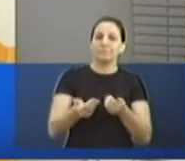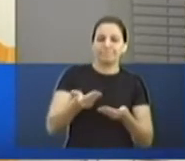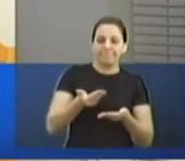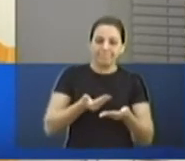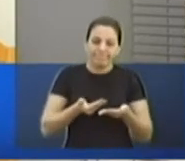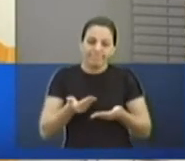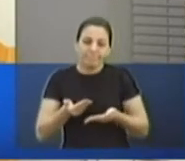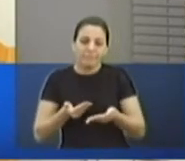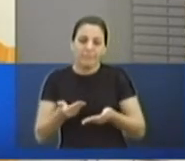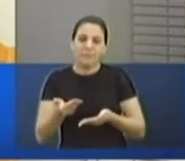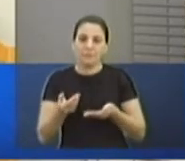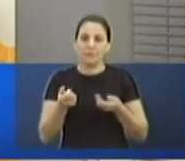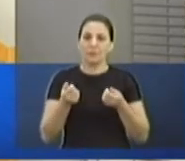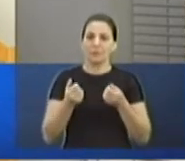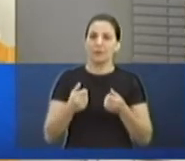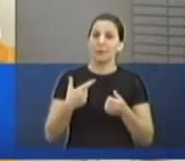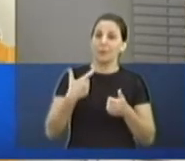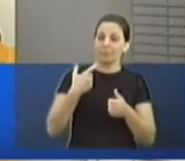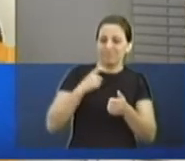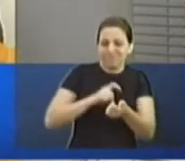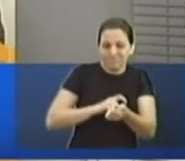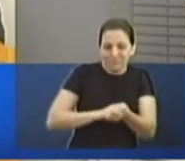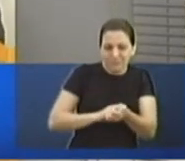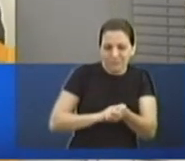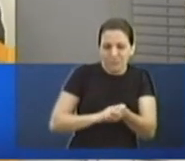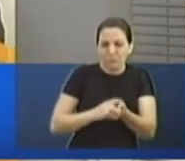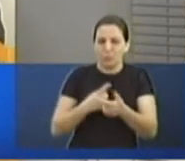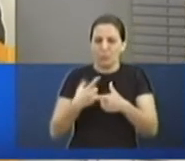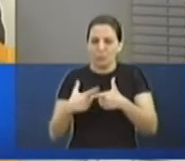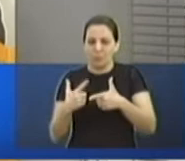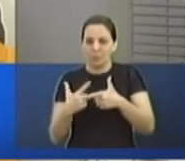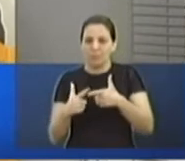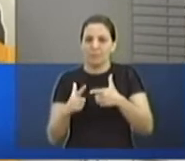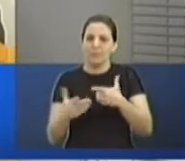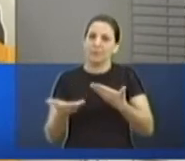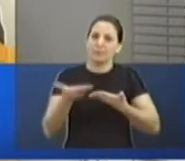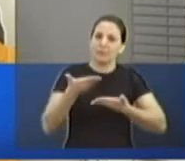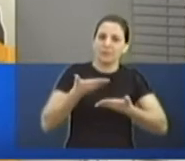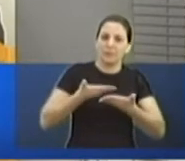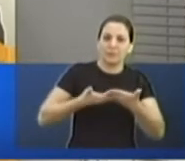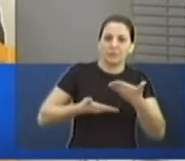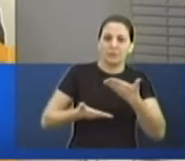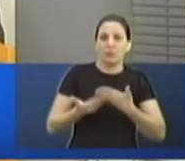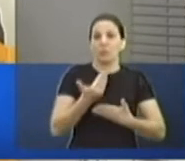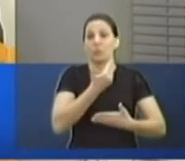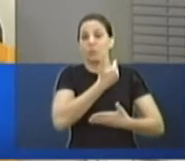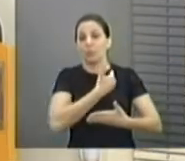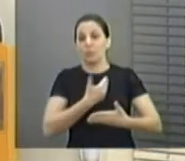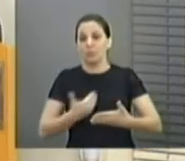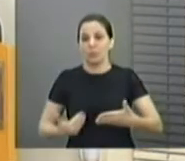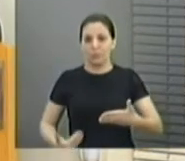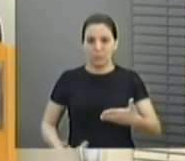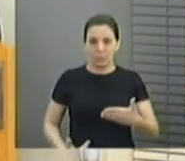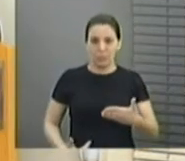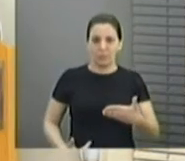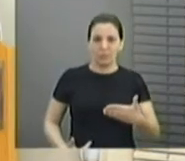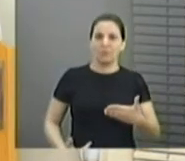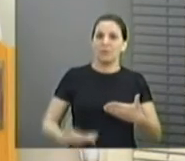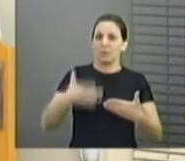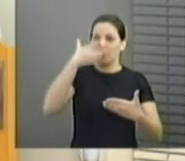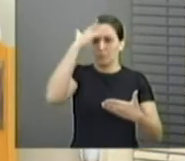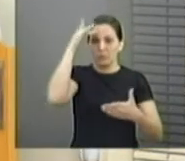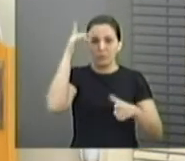ela tende a ser tensa, principalmente quando se trata de uma relação entre poder público e